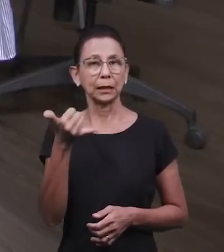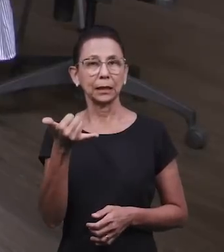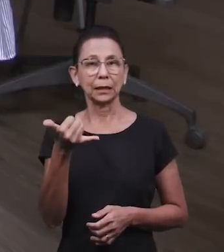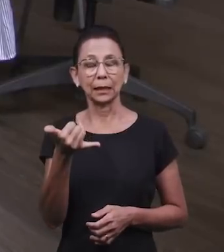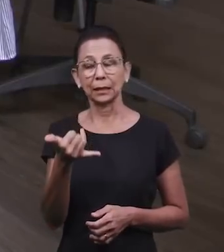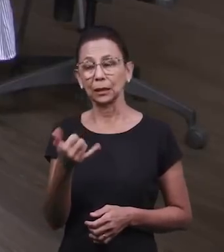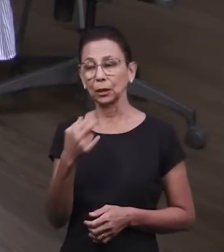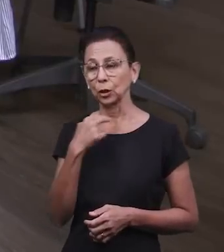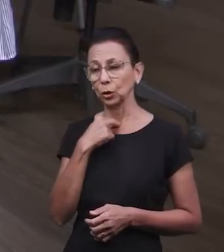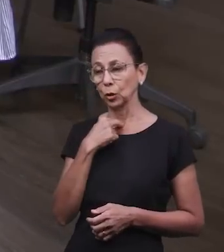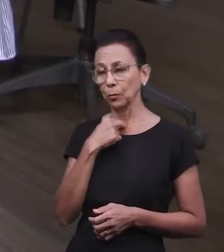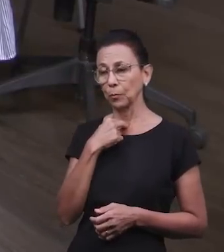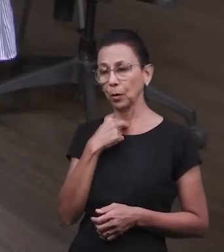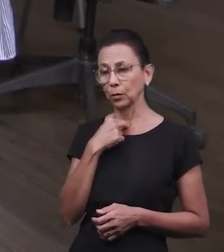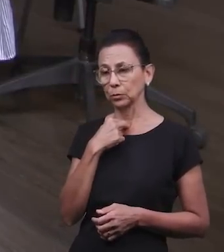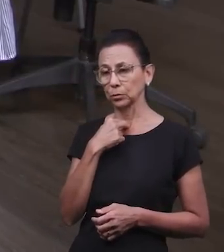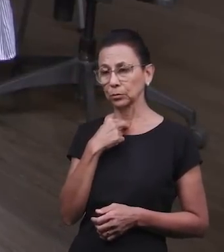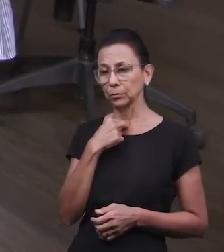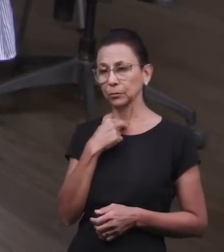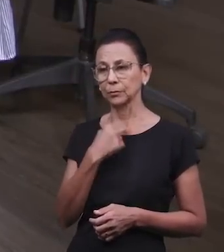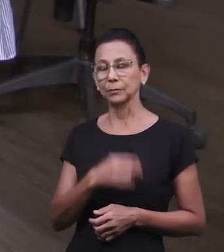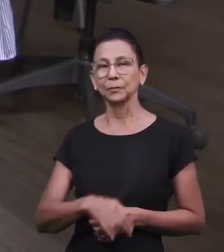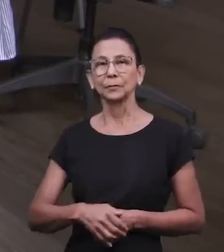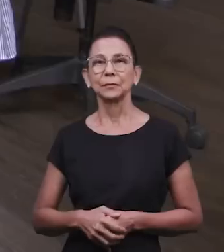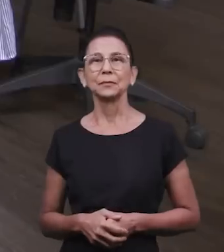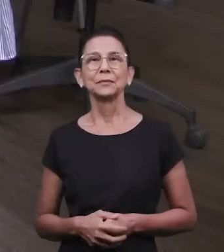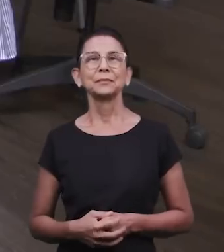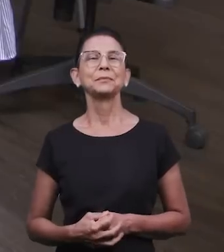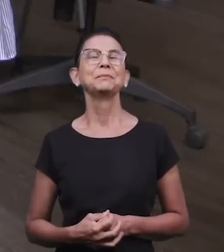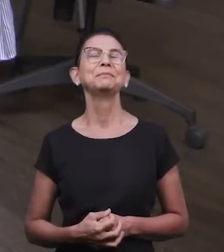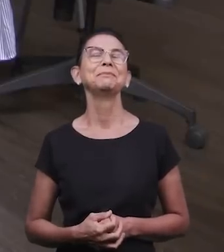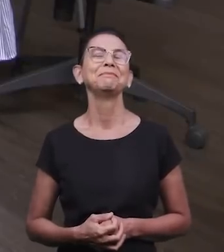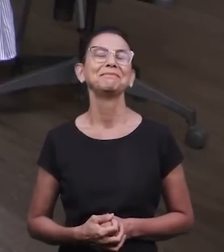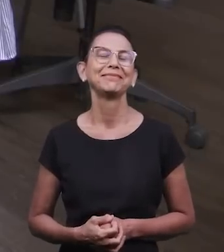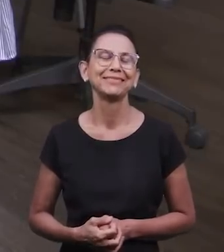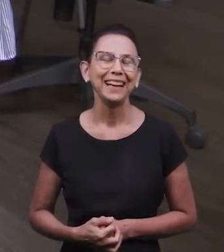Aí eu escrevo, estou numa reunião. Aí a pessoa manda um áudio.